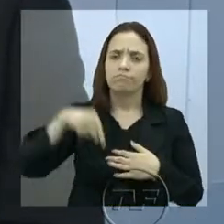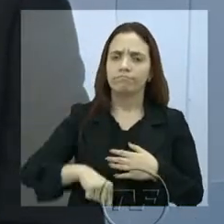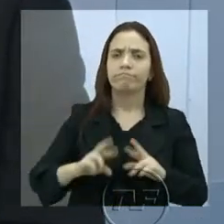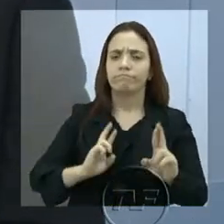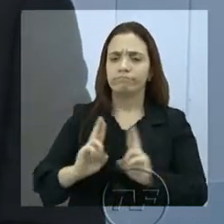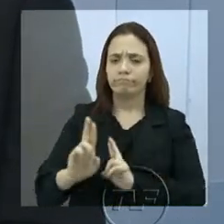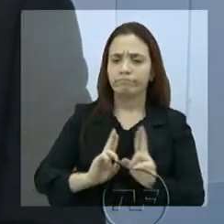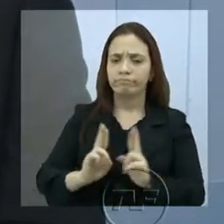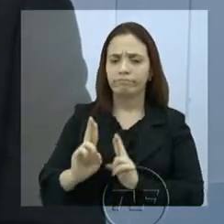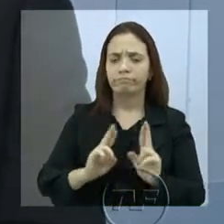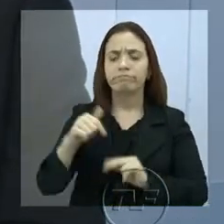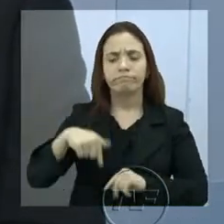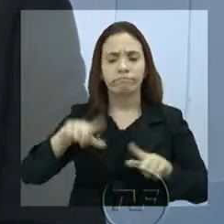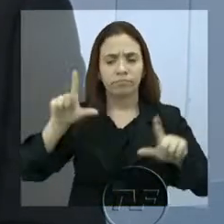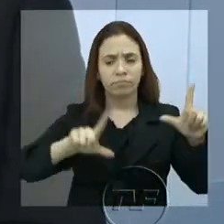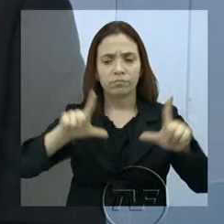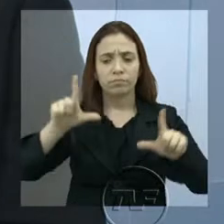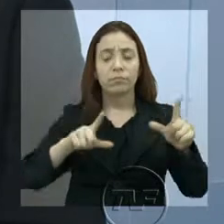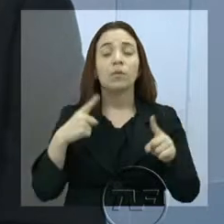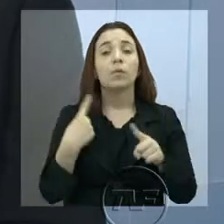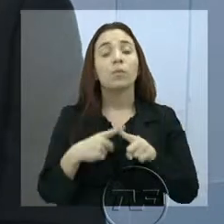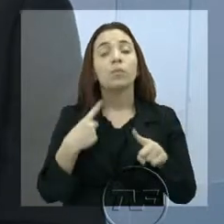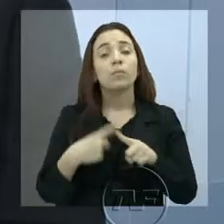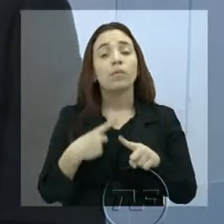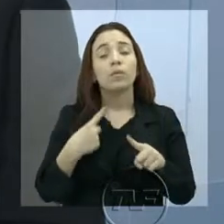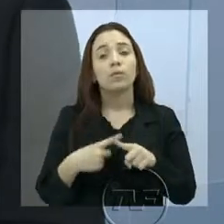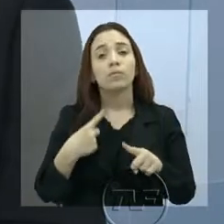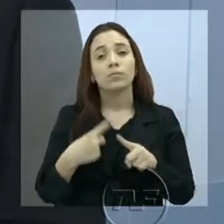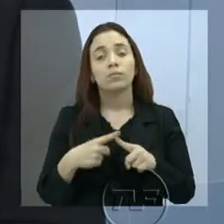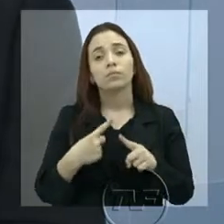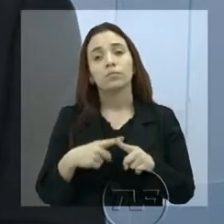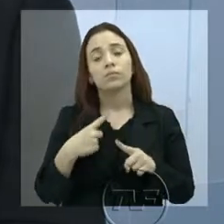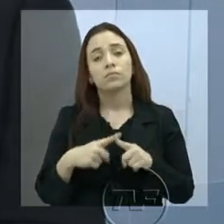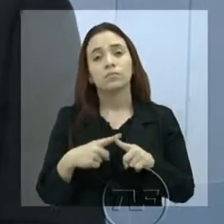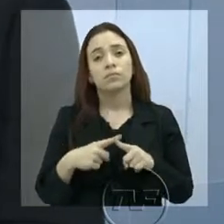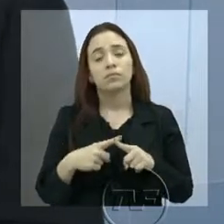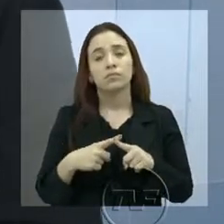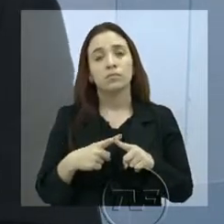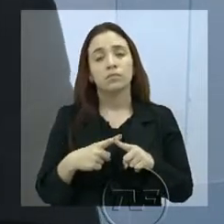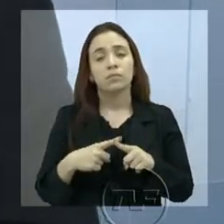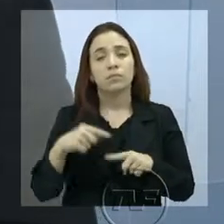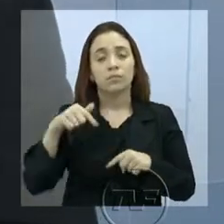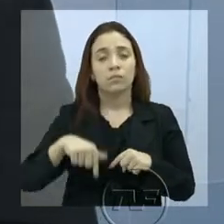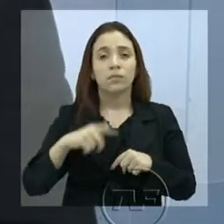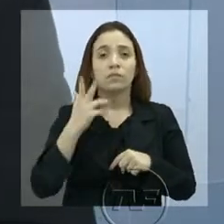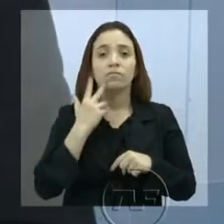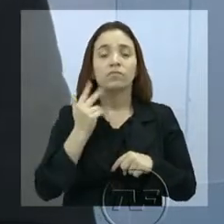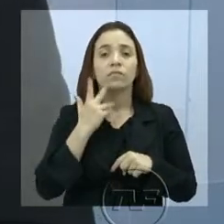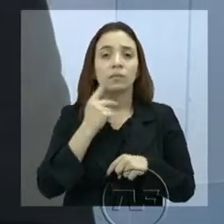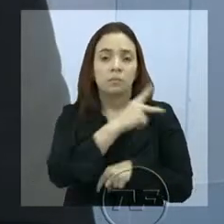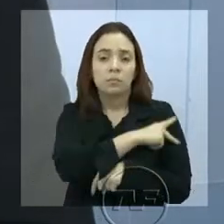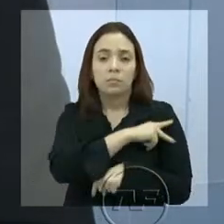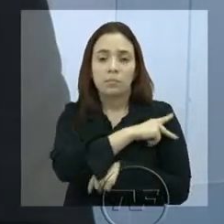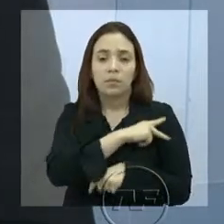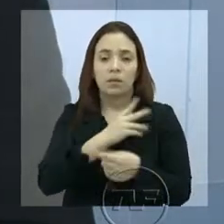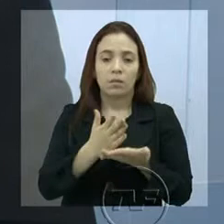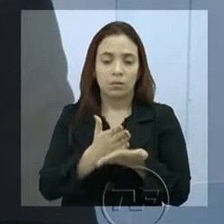participar do nosso programa por uma razão bem simples e objetiva. Paulo, a divisa do Ceará com o Piauí,